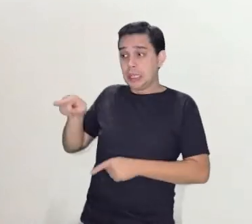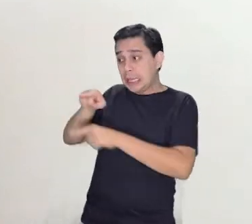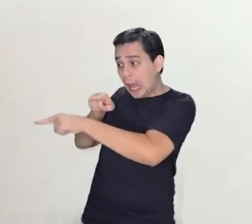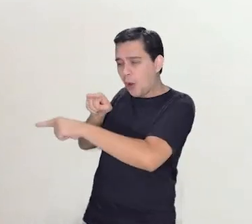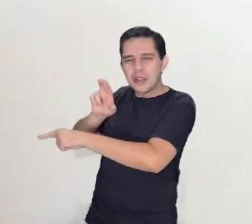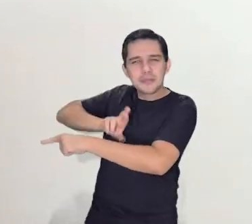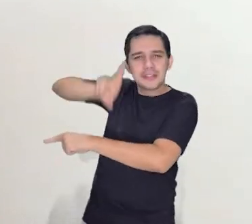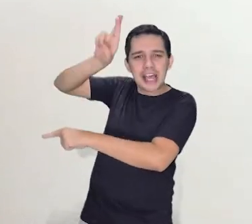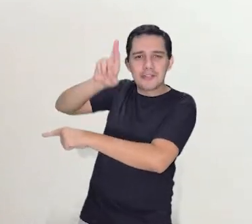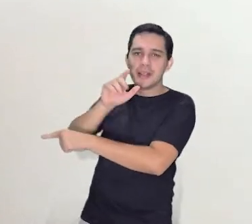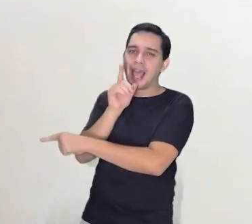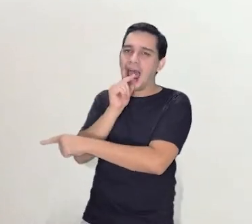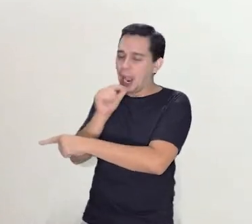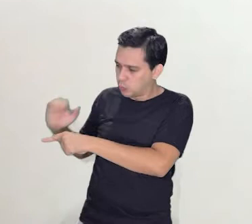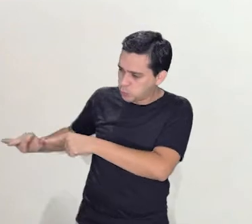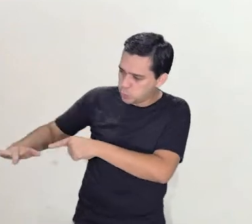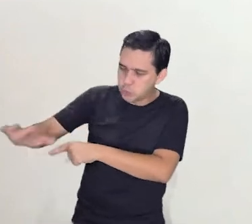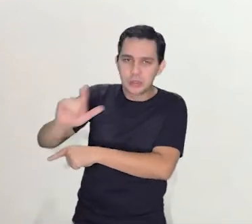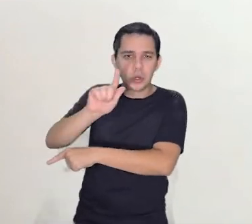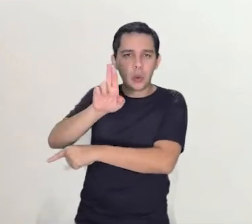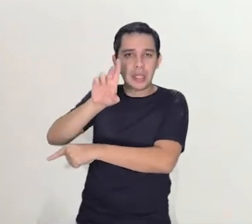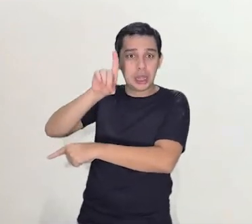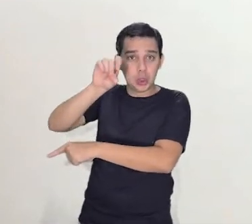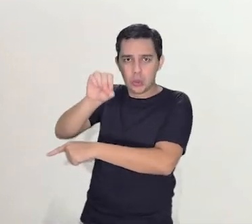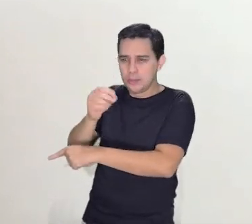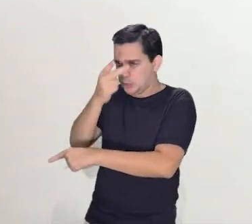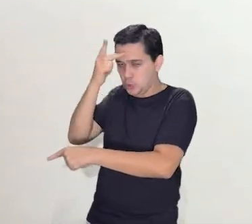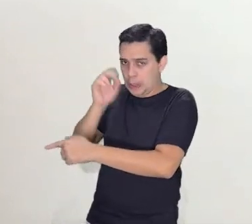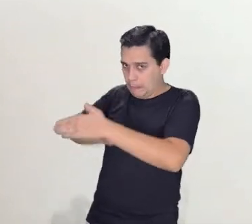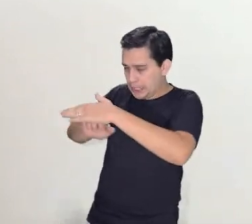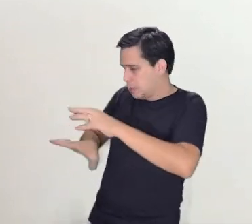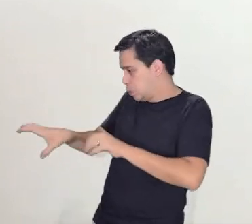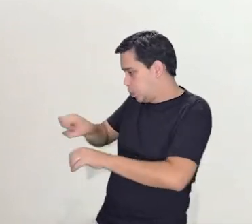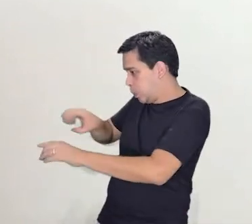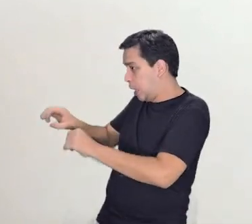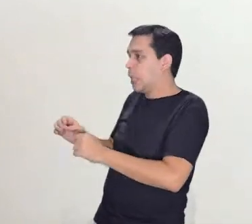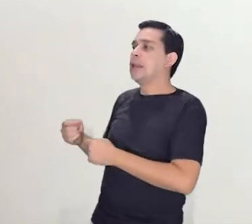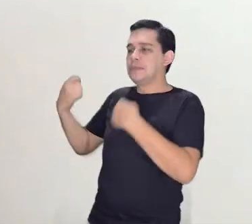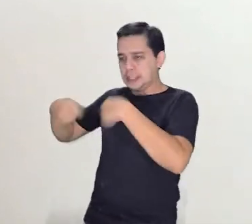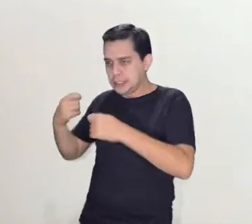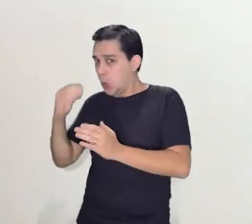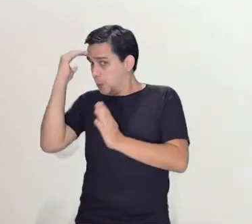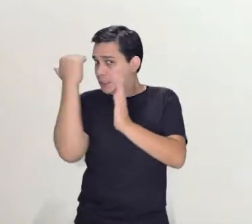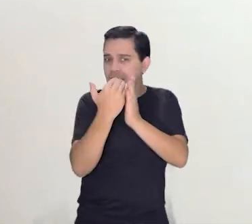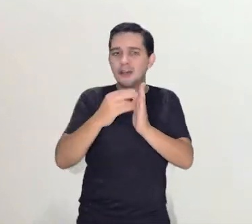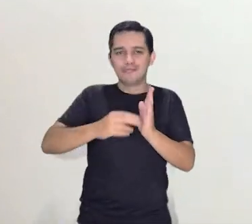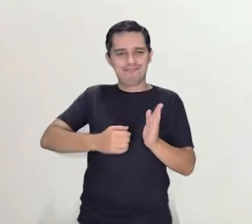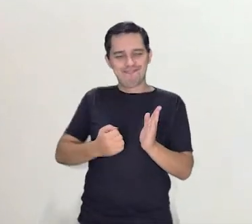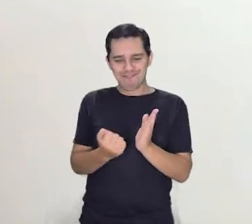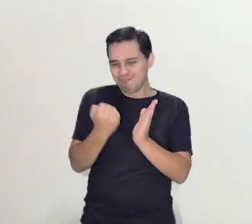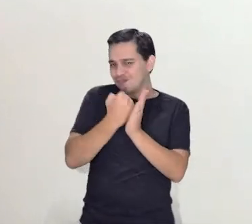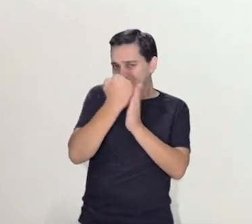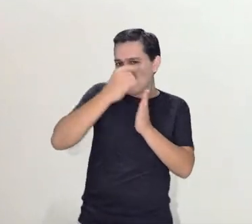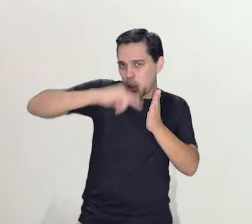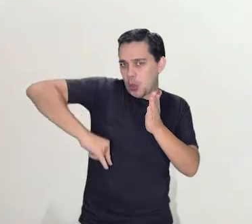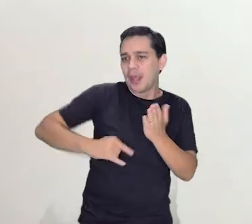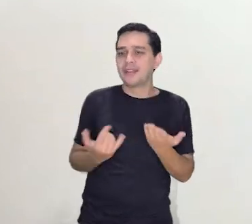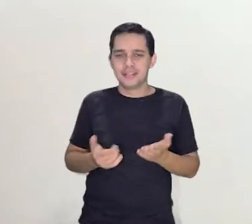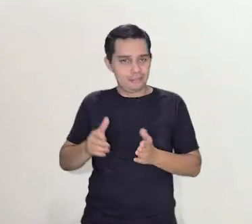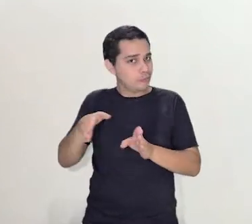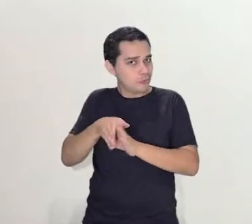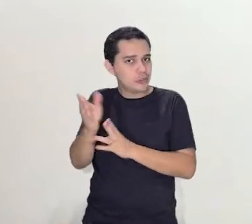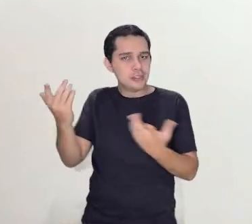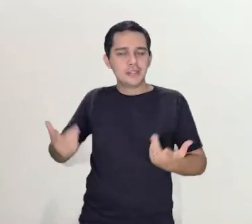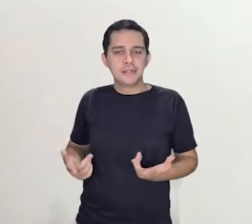Guandu a apresentação de um PSA. Nesse sentido, ela já foi acatada. O secretário de Estado de Saúde já reconheceu a